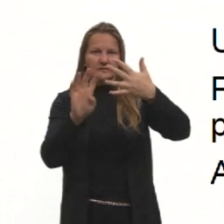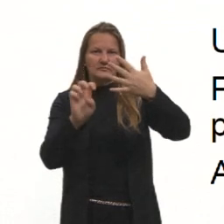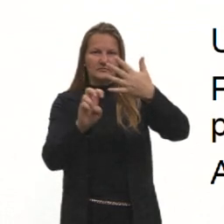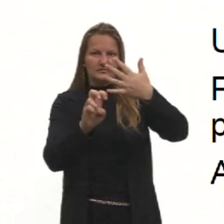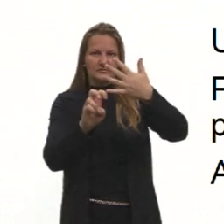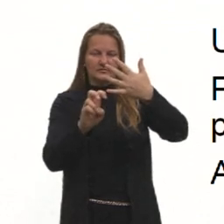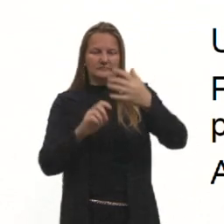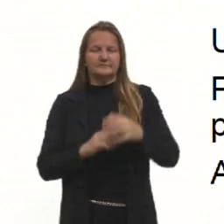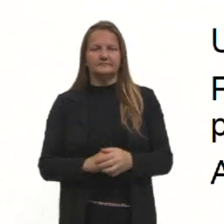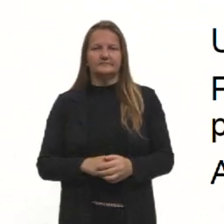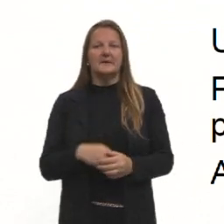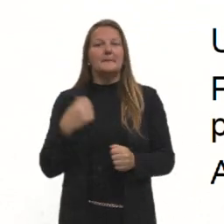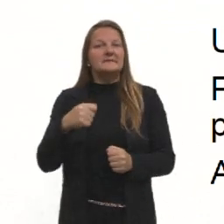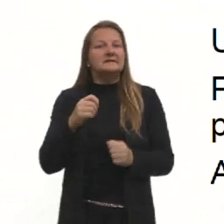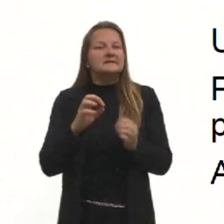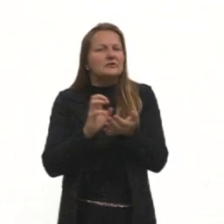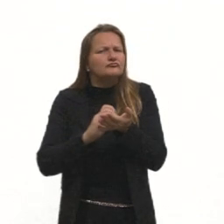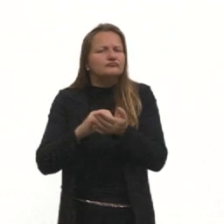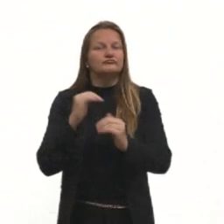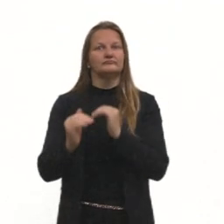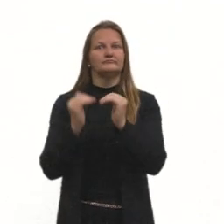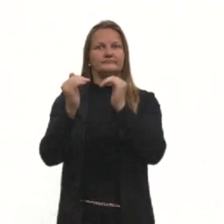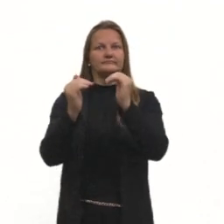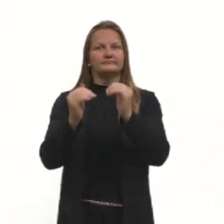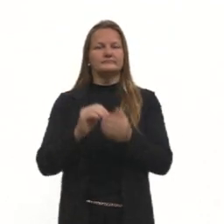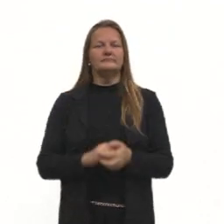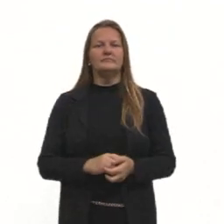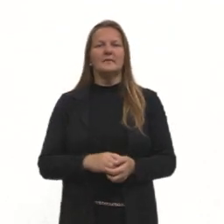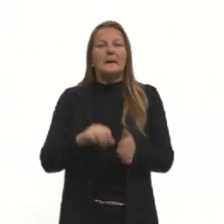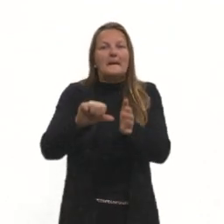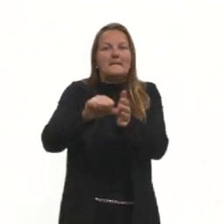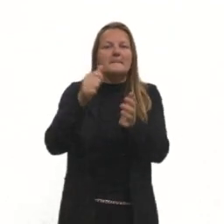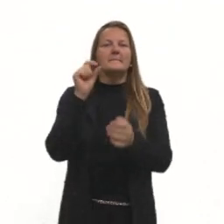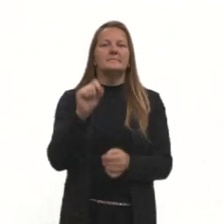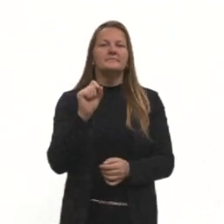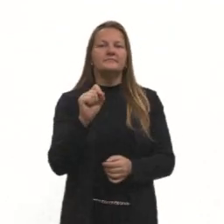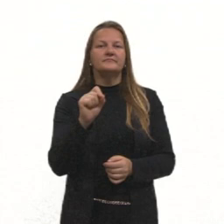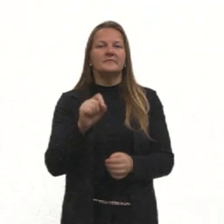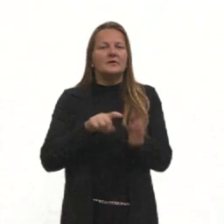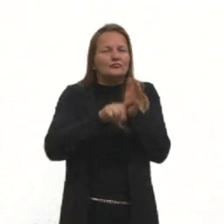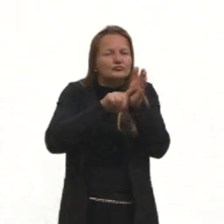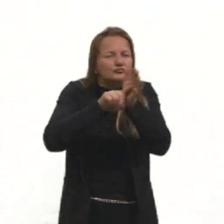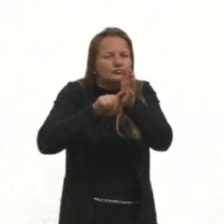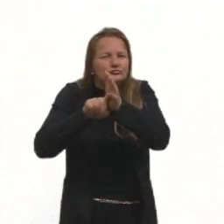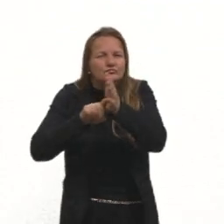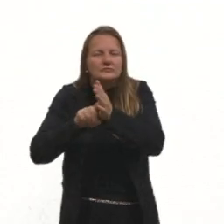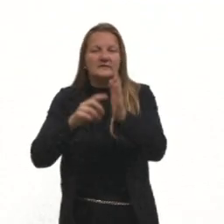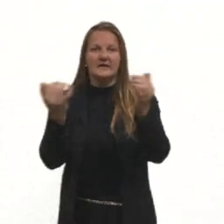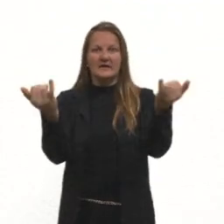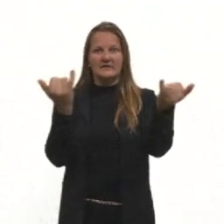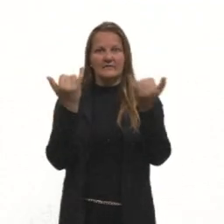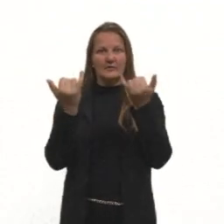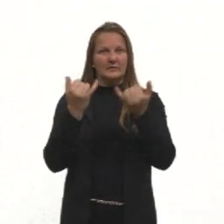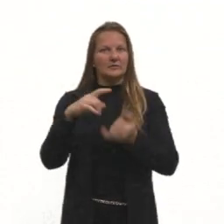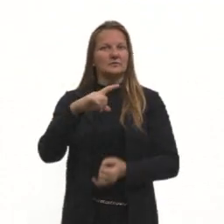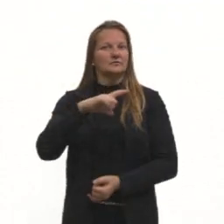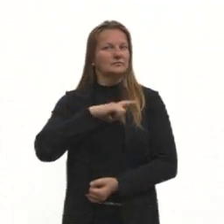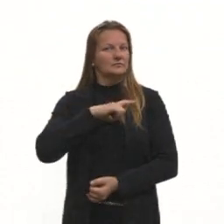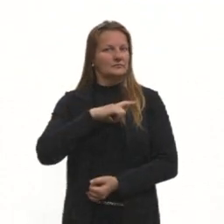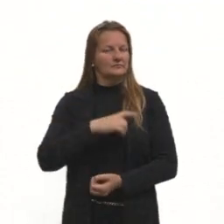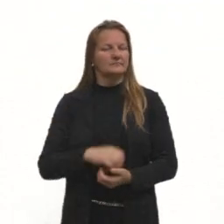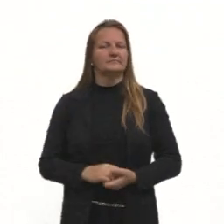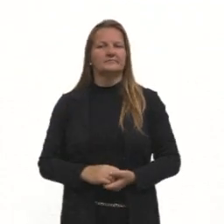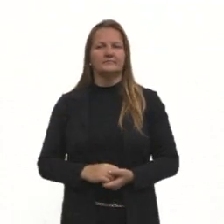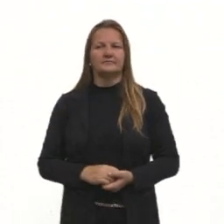desenvolver aí a nossa questão Primeiro de tudo nós vamos analisar as informações que nós temos